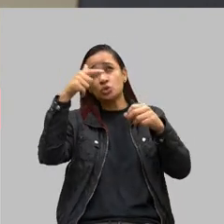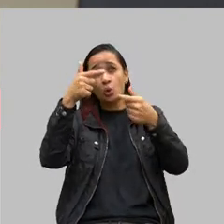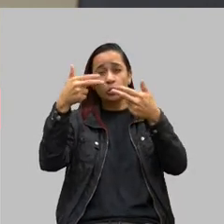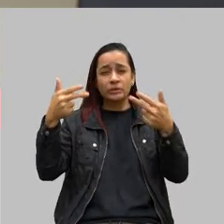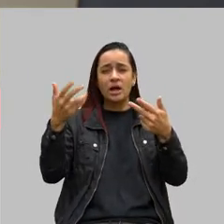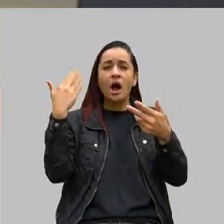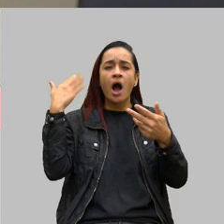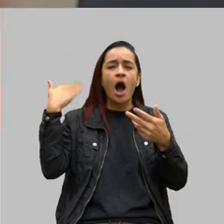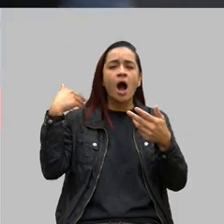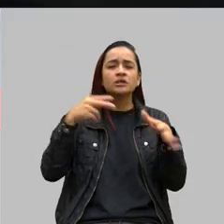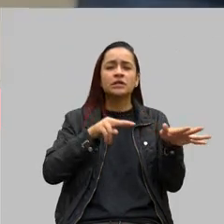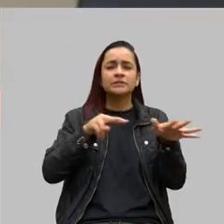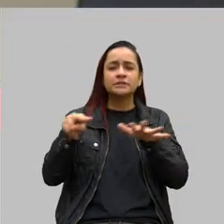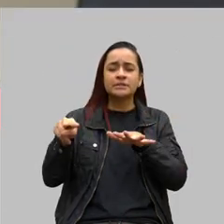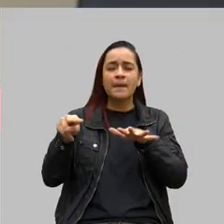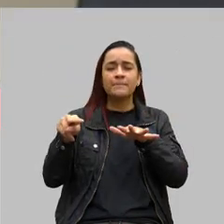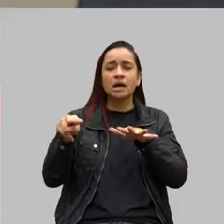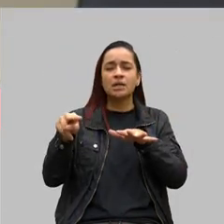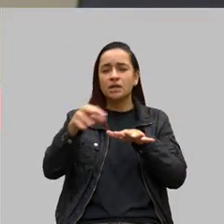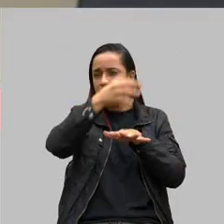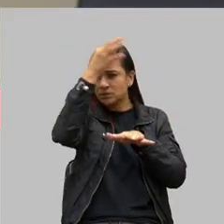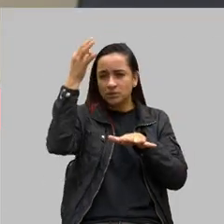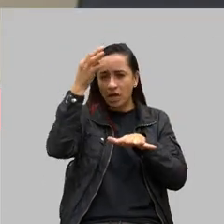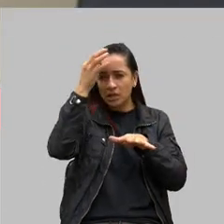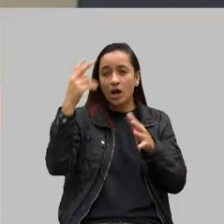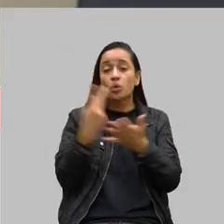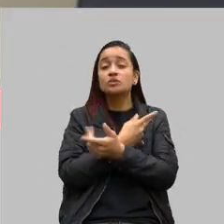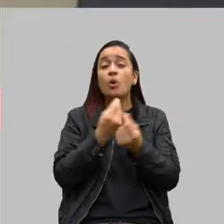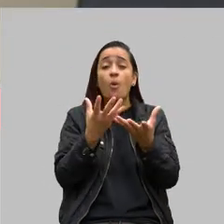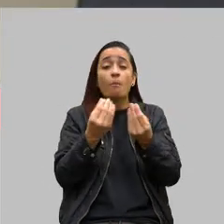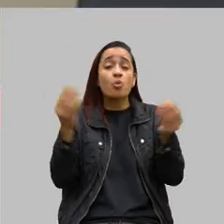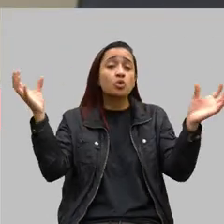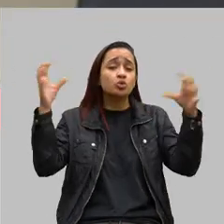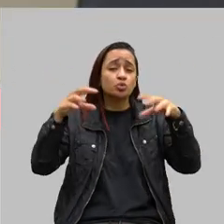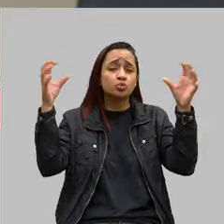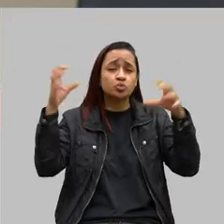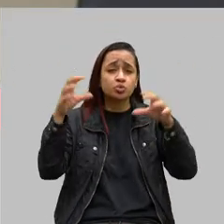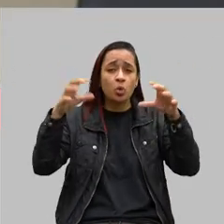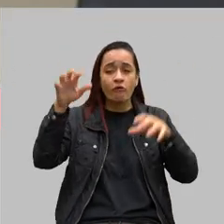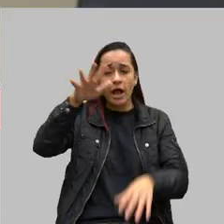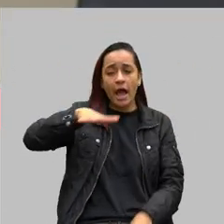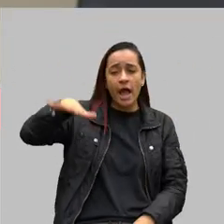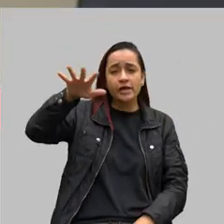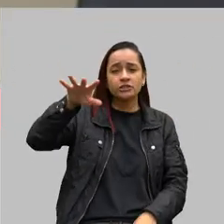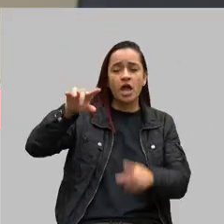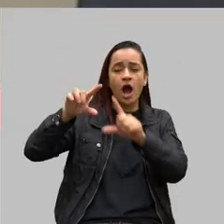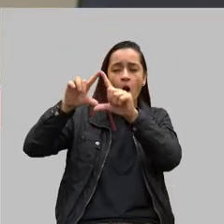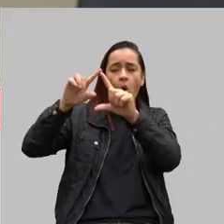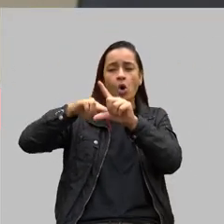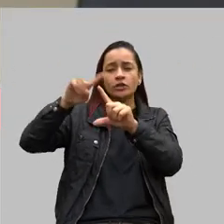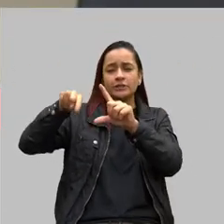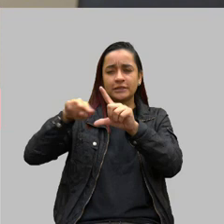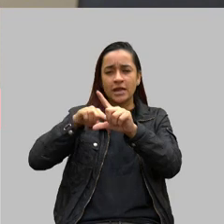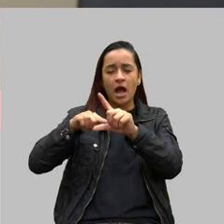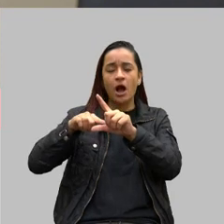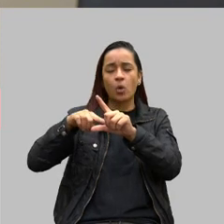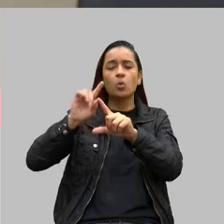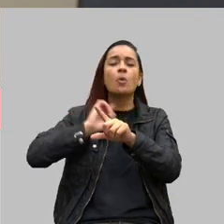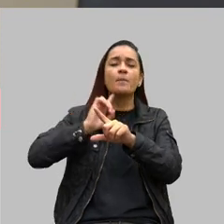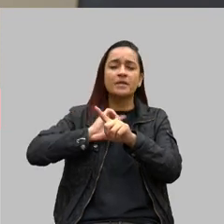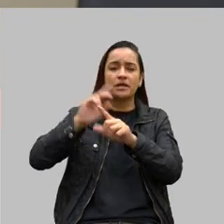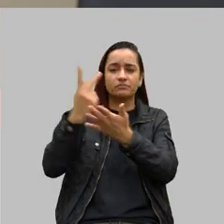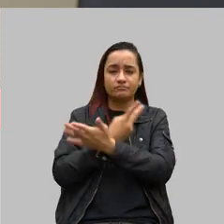né muita chuva ali na região né do Triângulo Mineiro e que levou né a a a né as rodovias